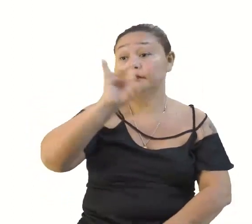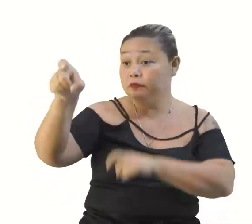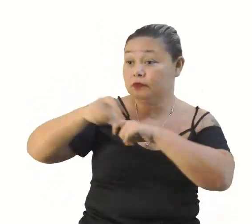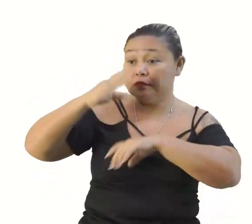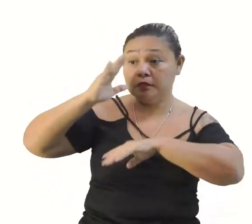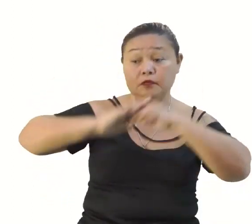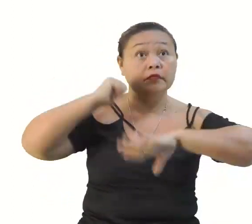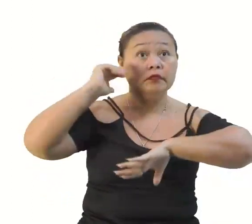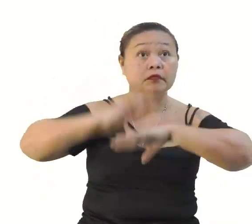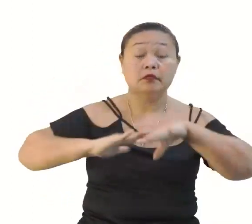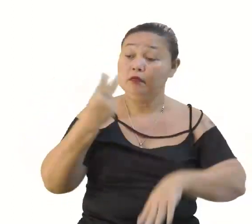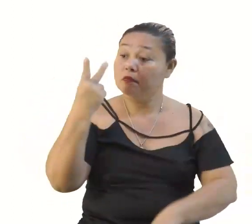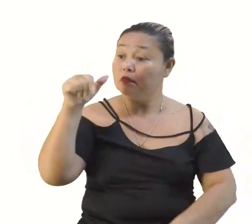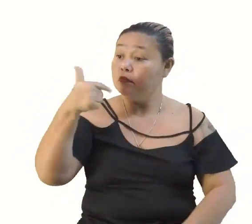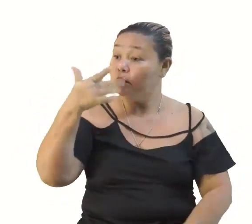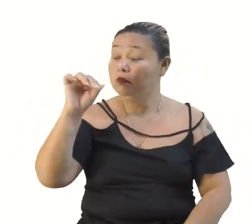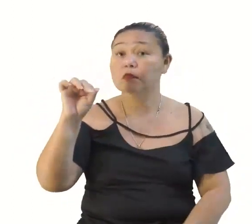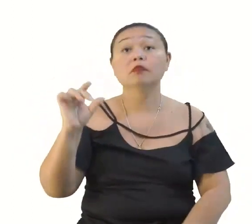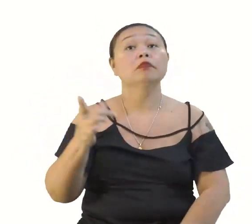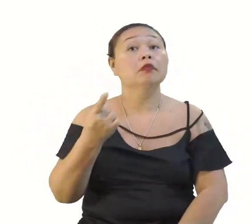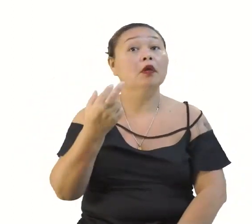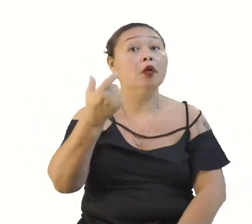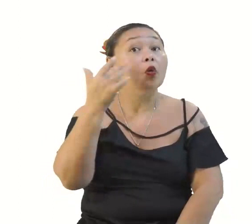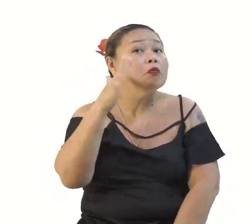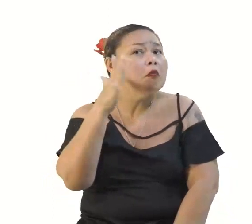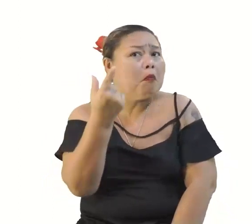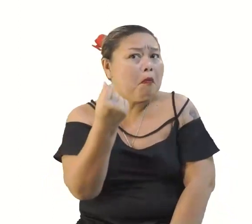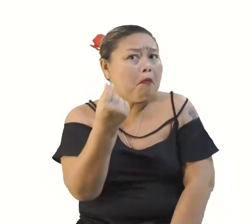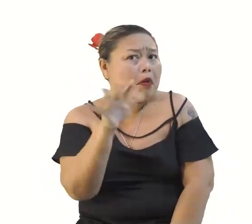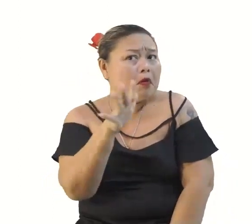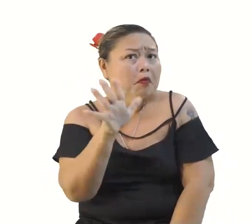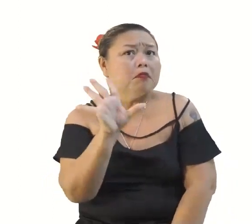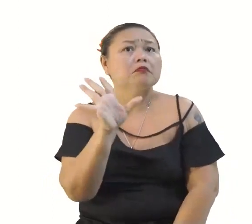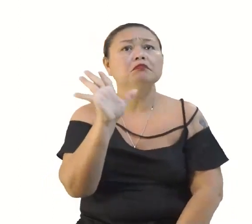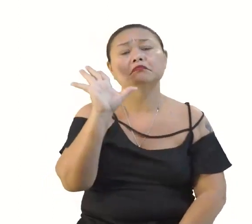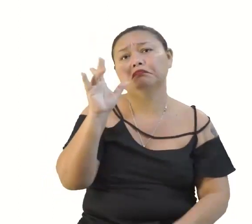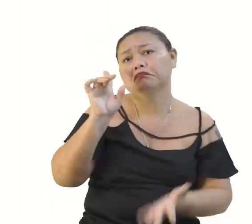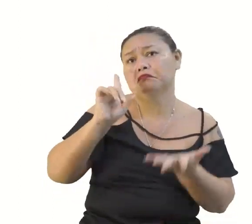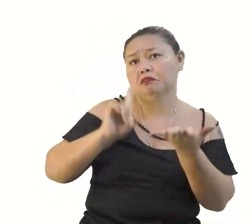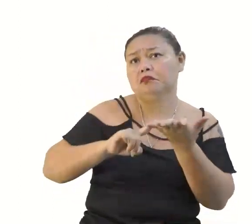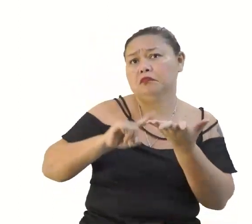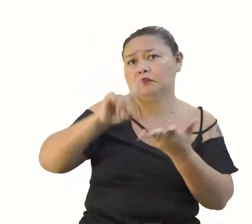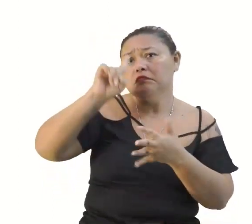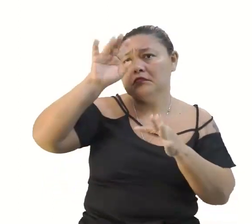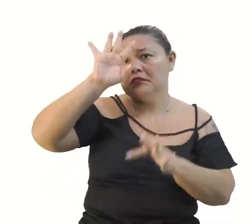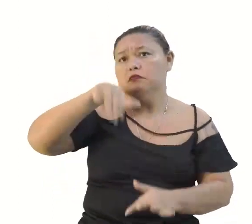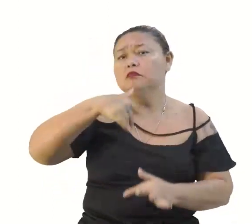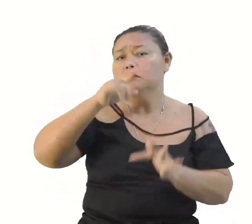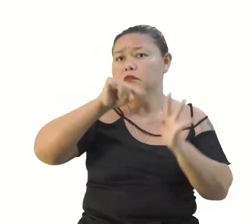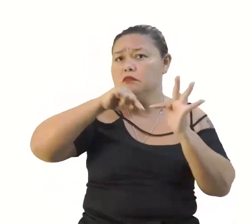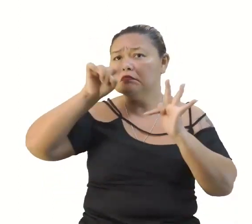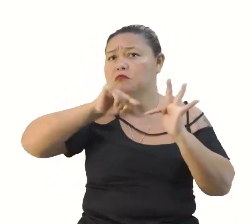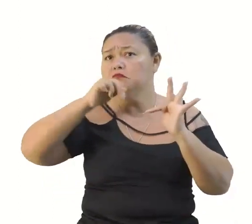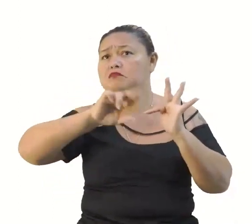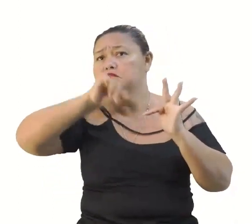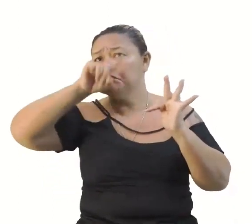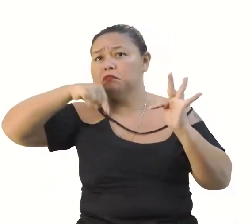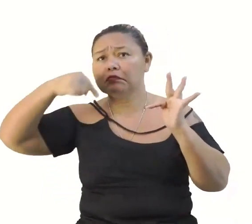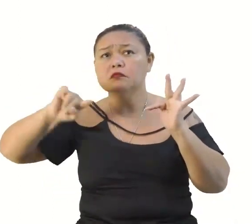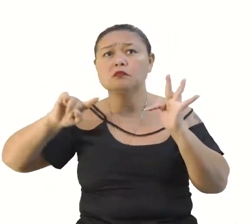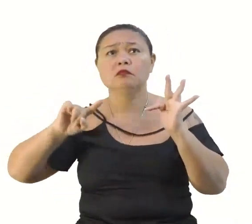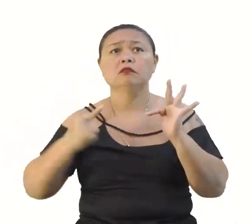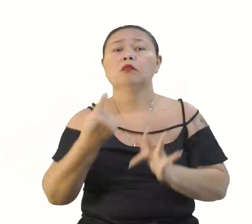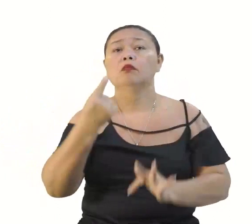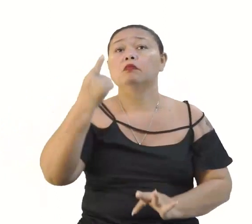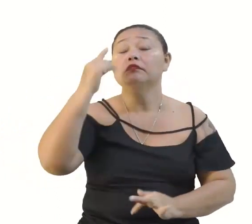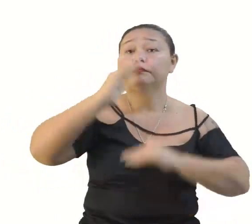é de R$ 2,10. O preço médio, tá? Varia ali, vocês viram no gráfico, tem uma variação, não é? Um